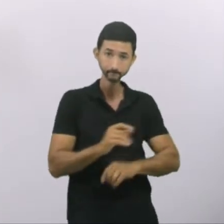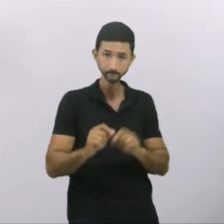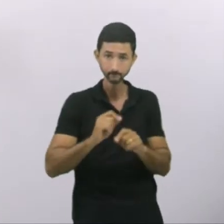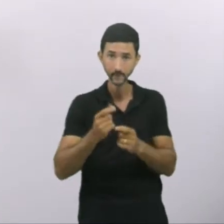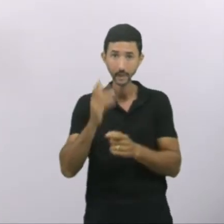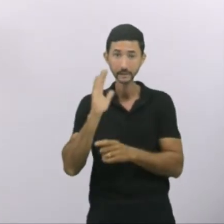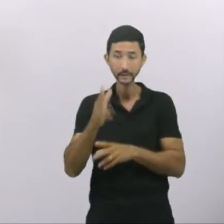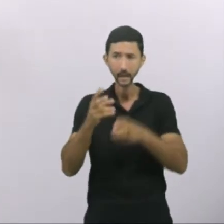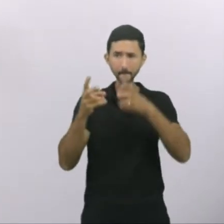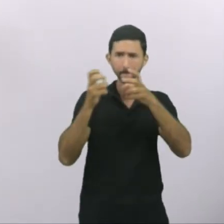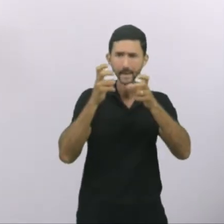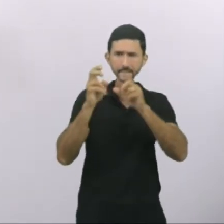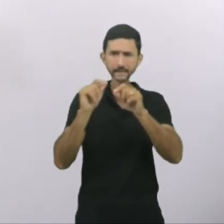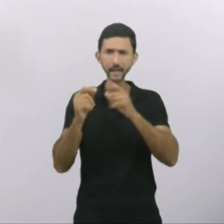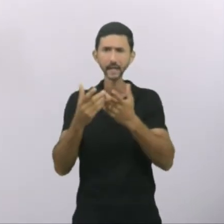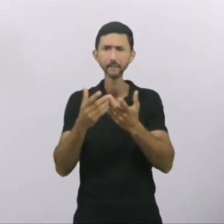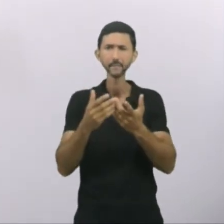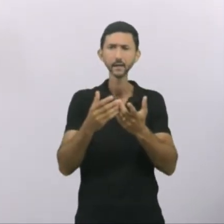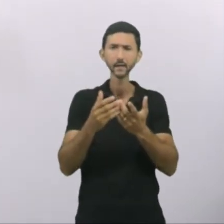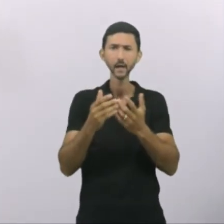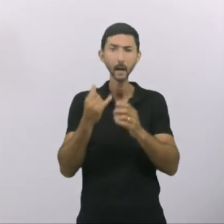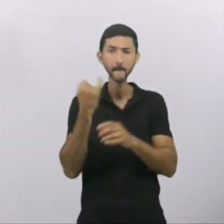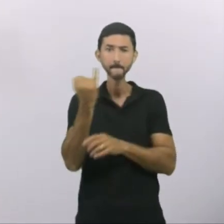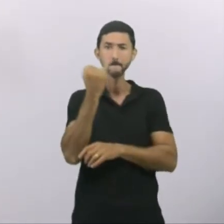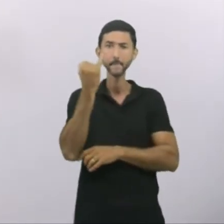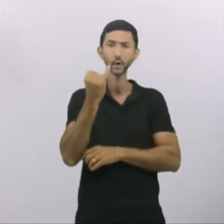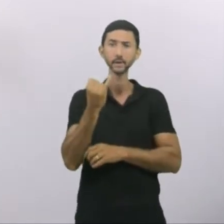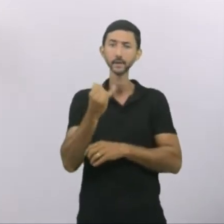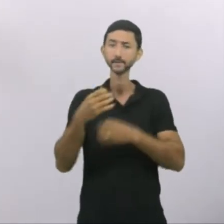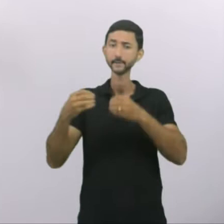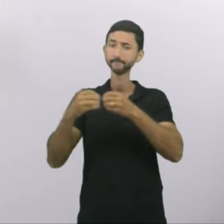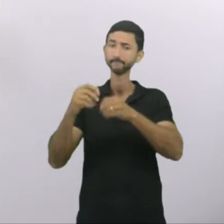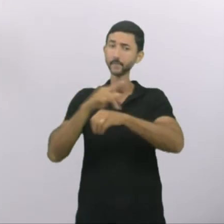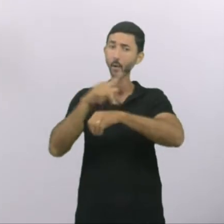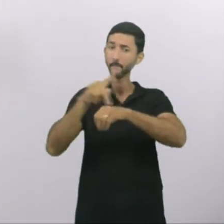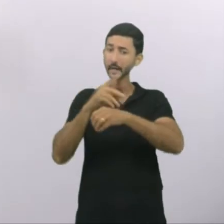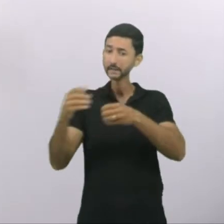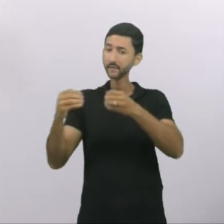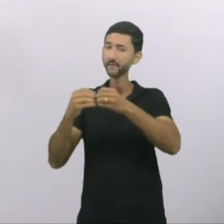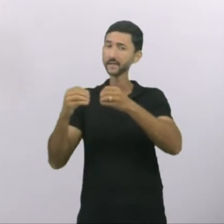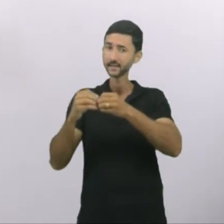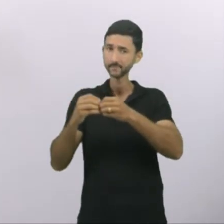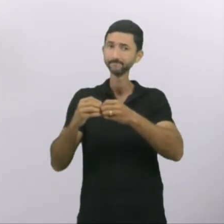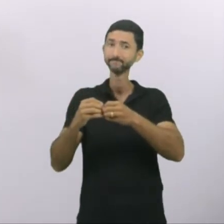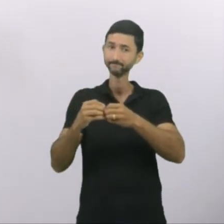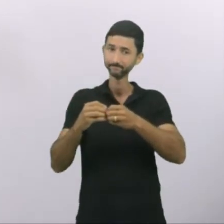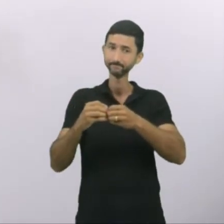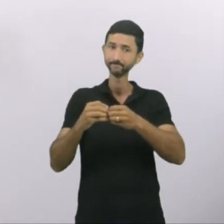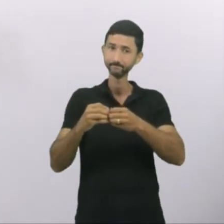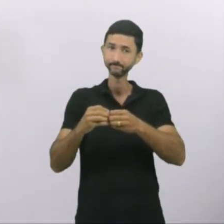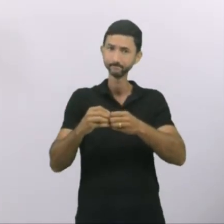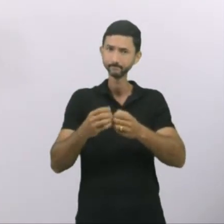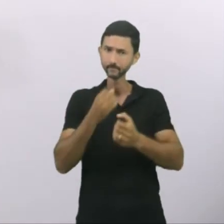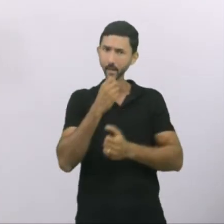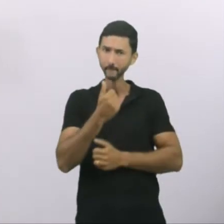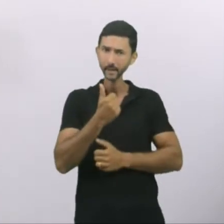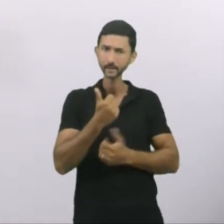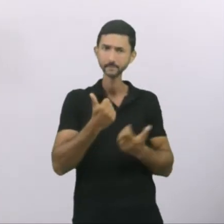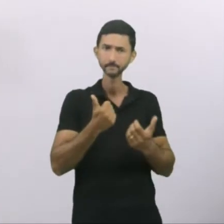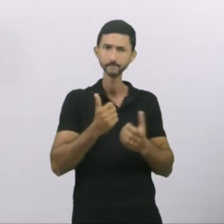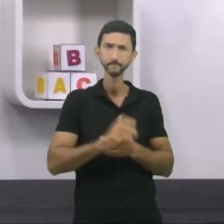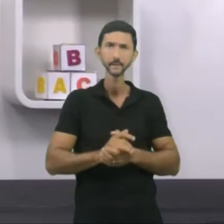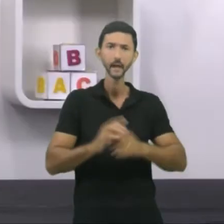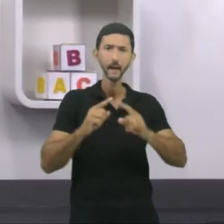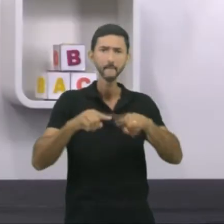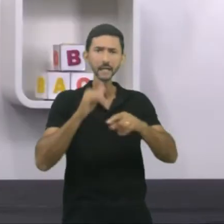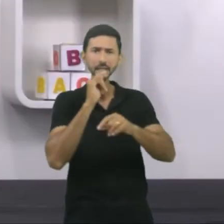já percebe aí a importância do vizinho canadense. Tudo bem? Tudo tranquilo, só que o que